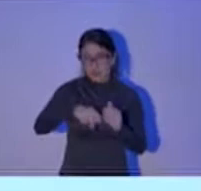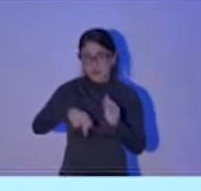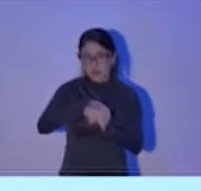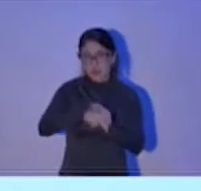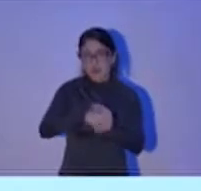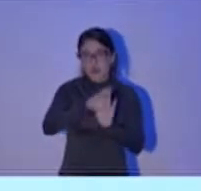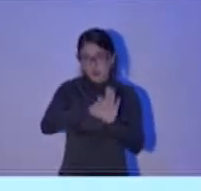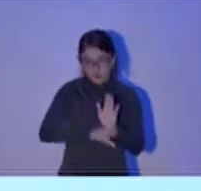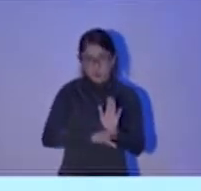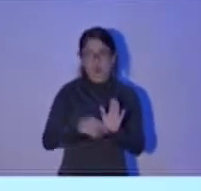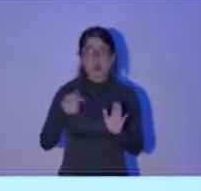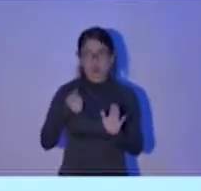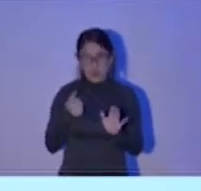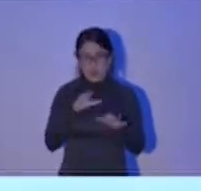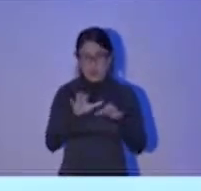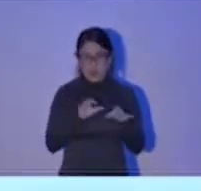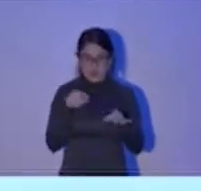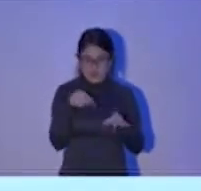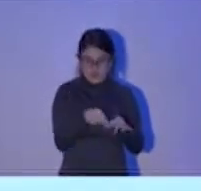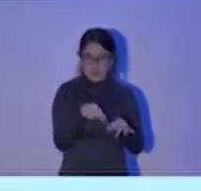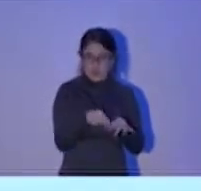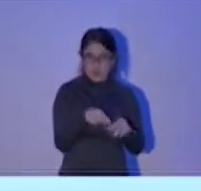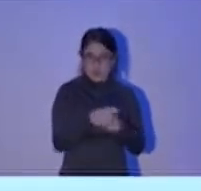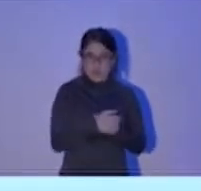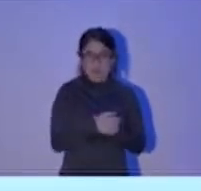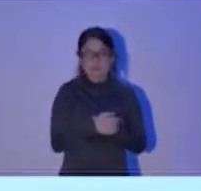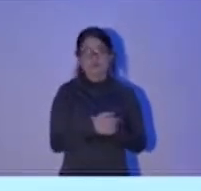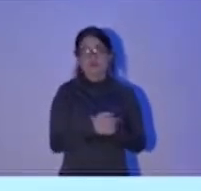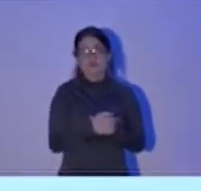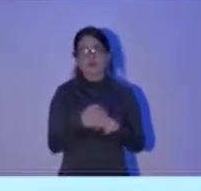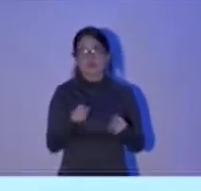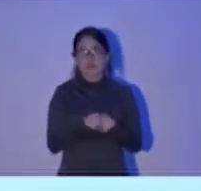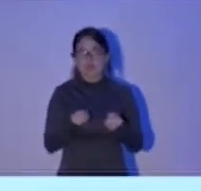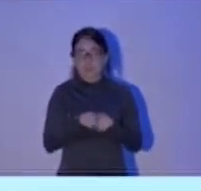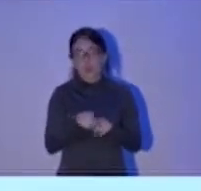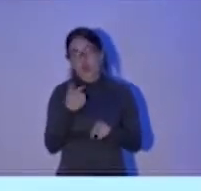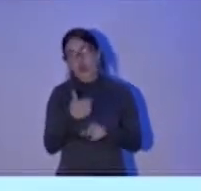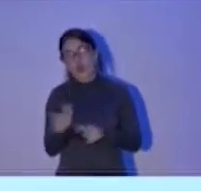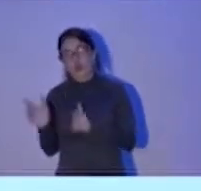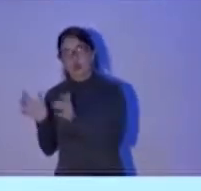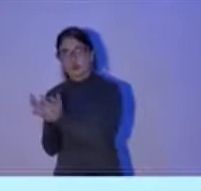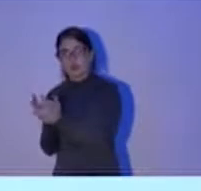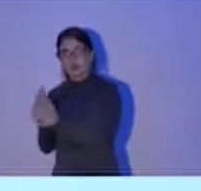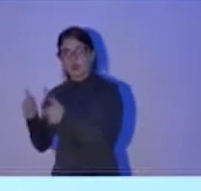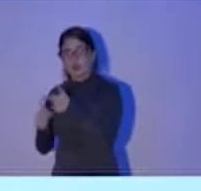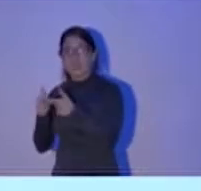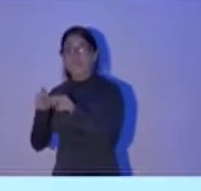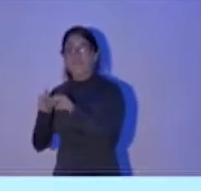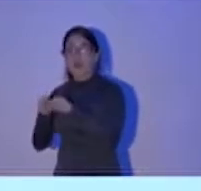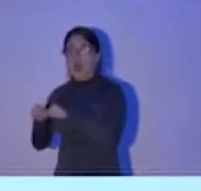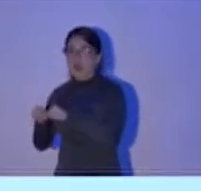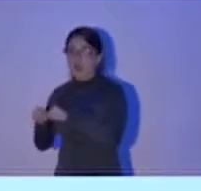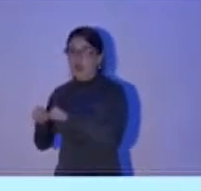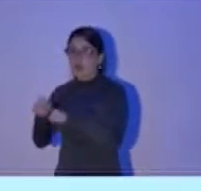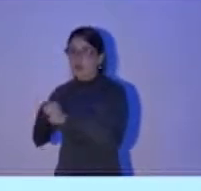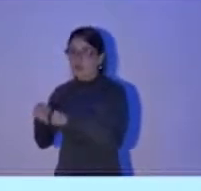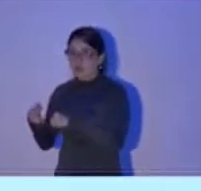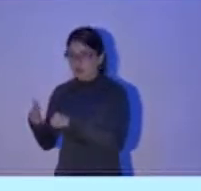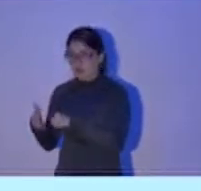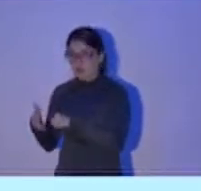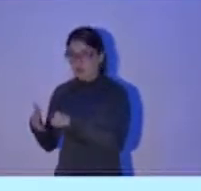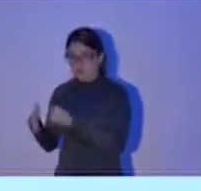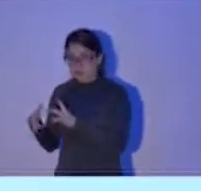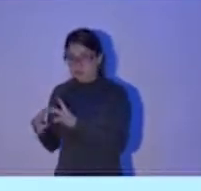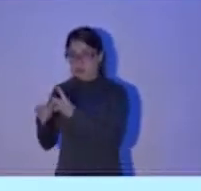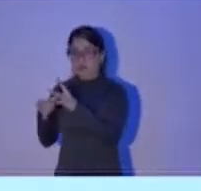com o secretário Jerônimo da Bahia, e coordeno também a frente de trabalho, formação docente aliada à base